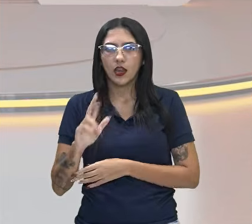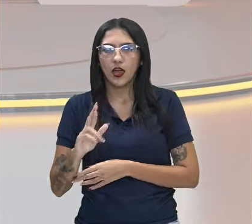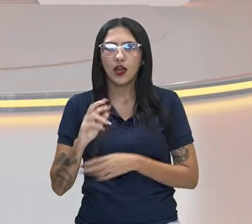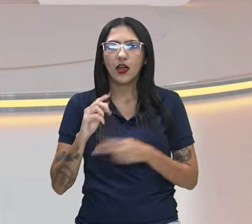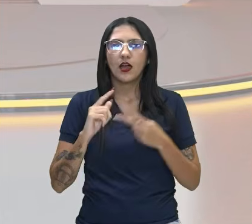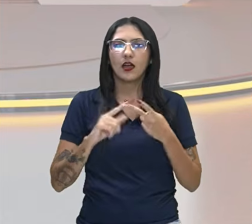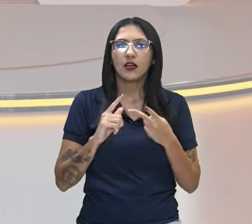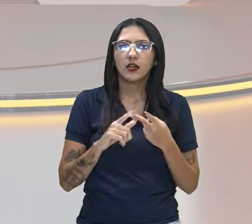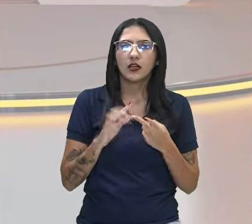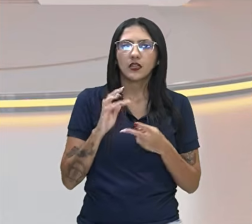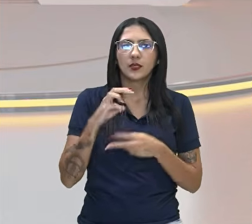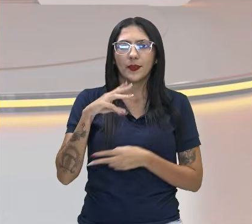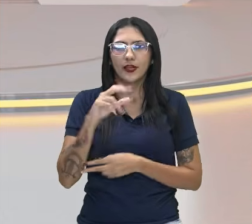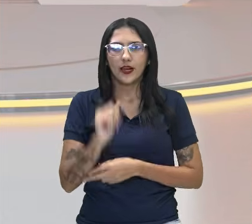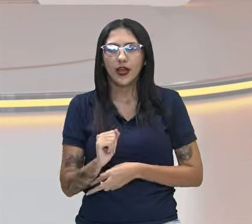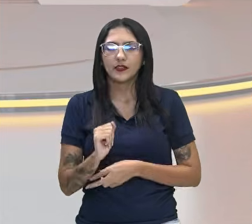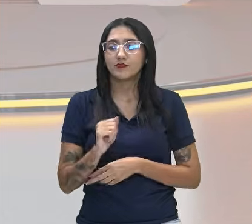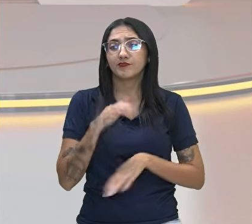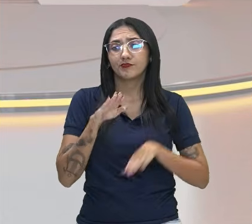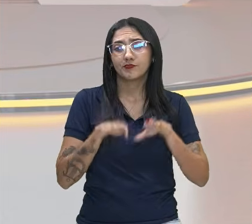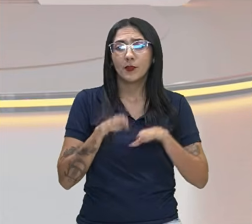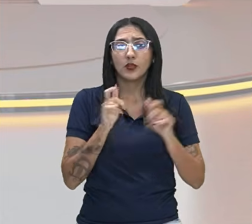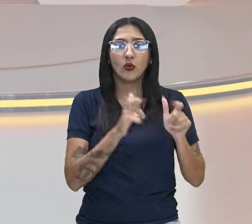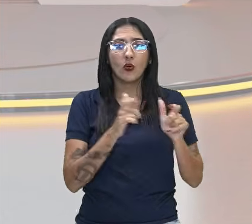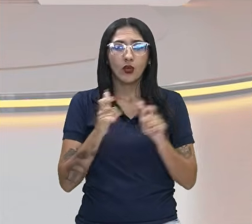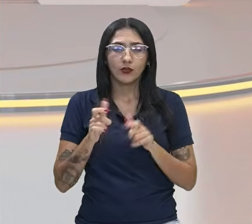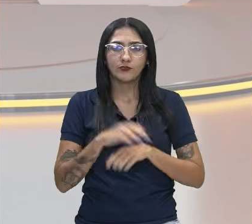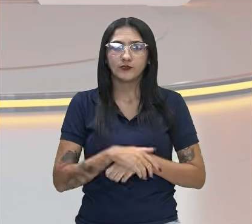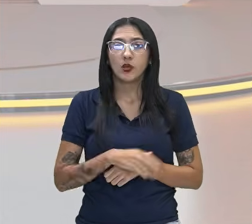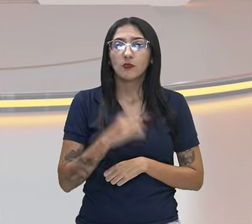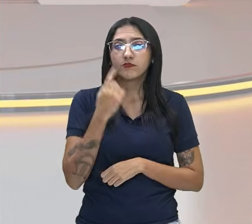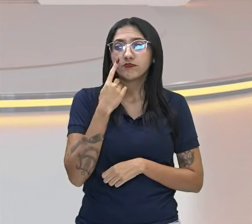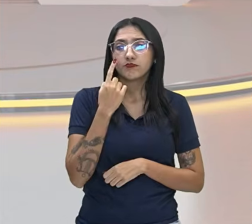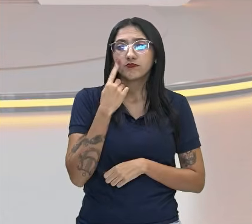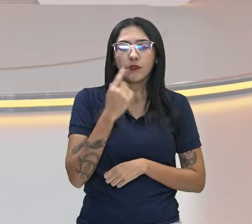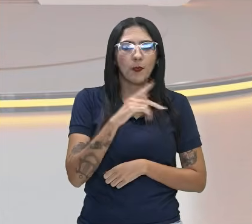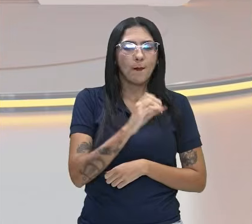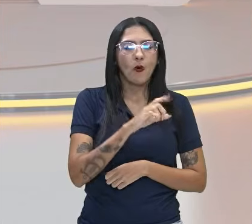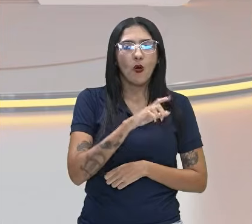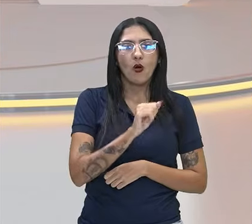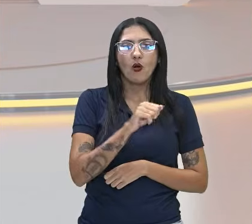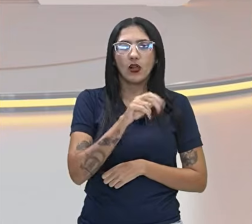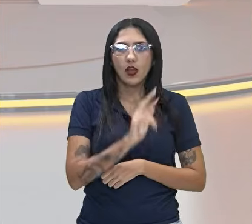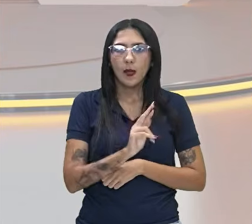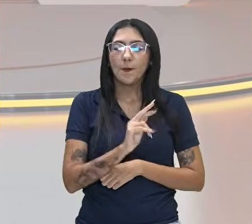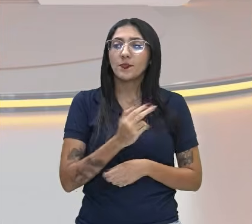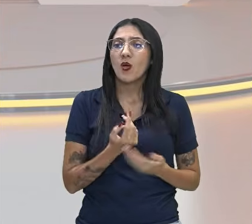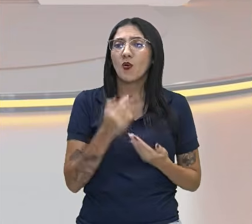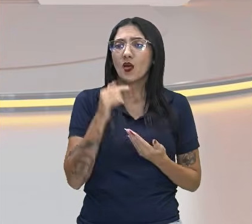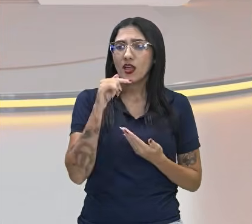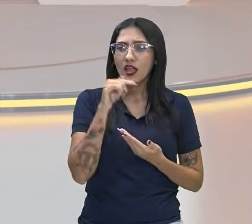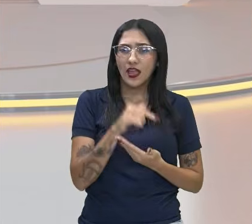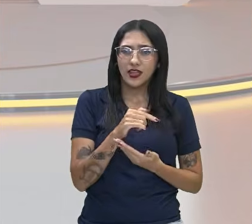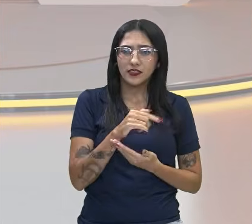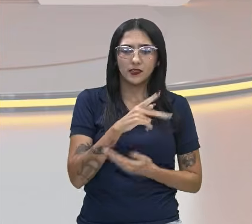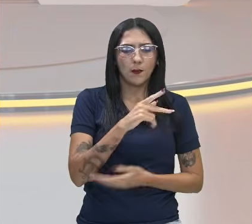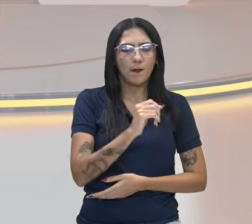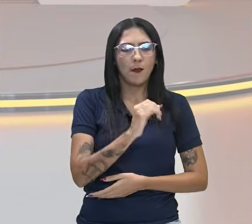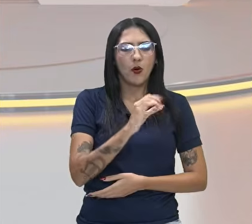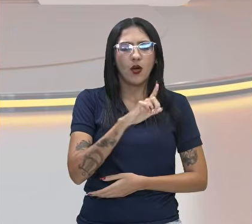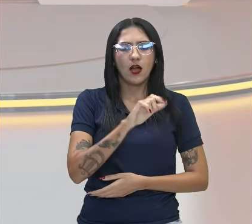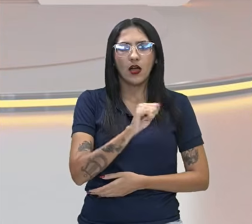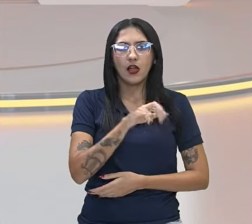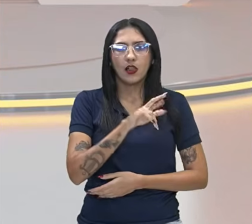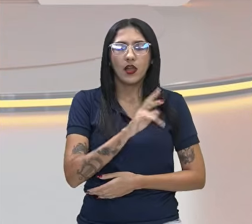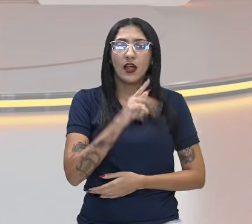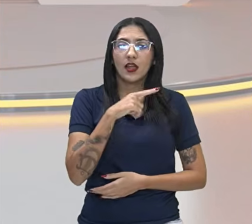as temperadas. Olha só, as características da massa polar. A gente vai estudar aí que a massa polar, gente, já está falando o nome,